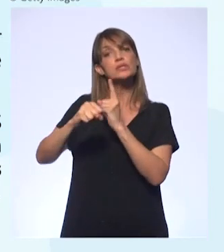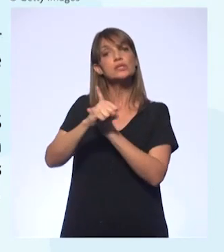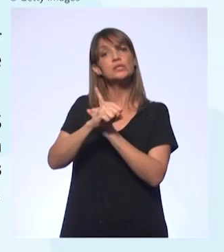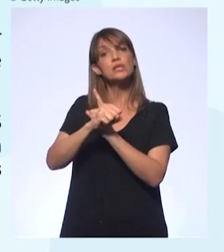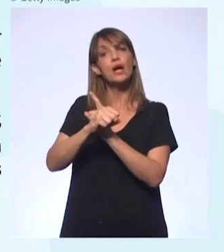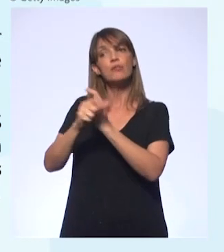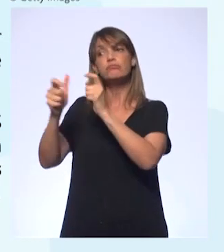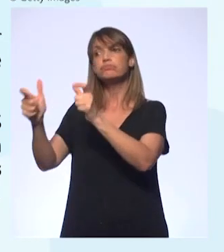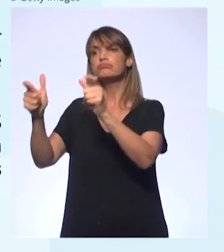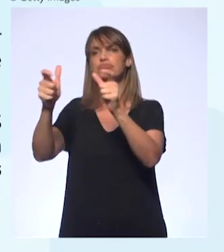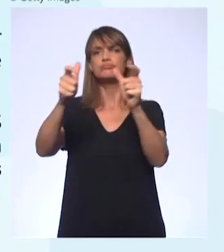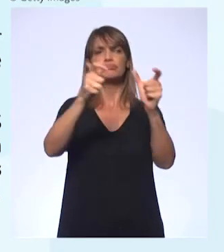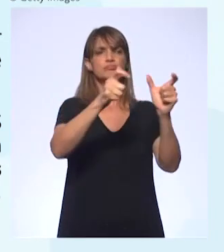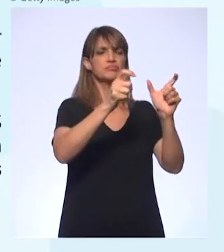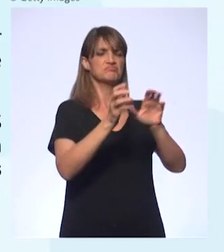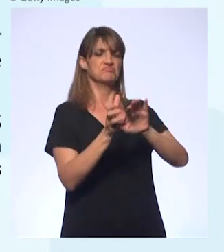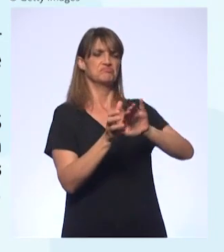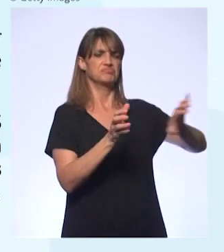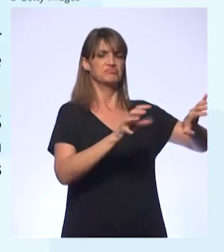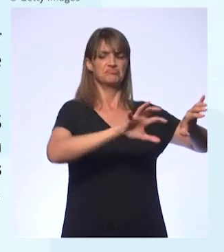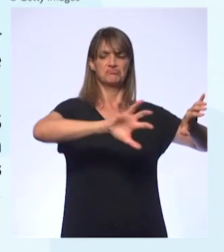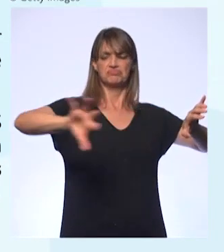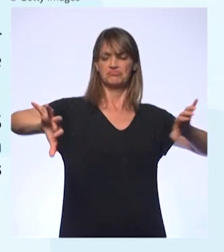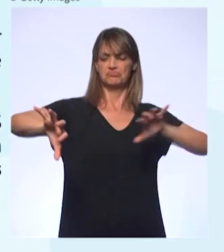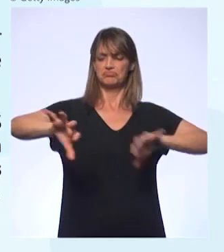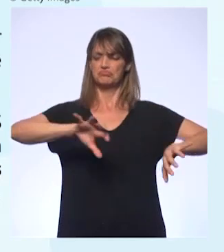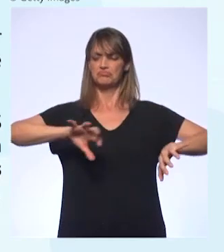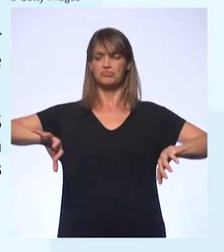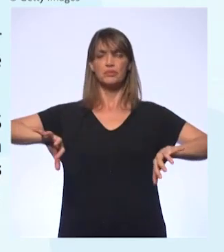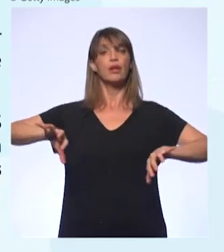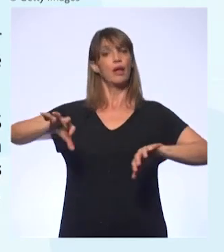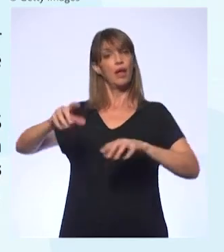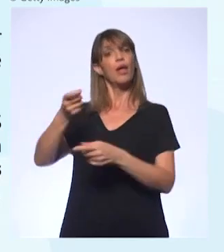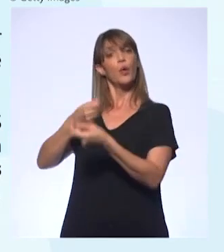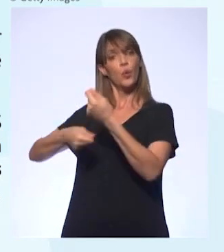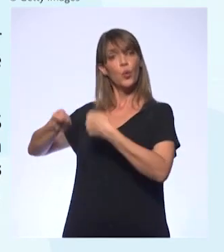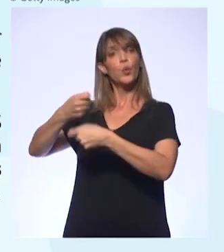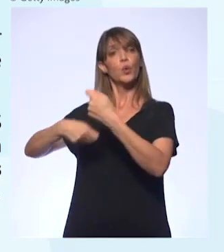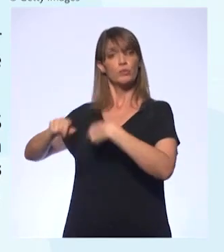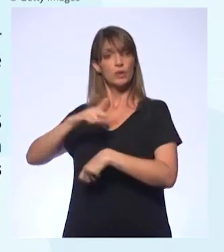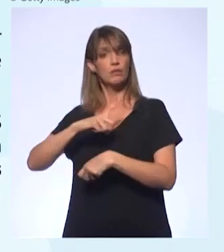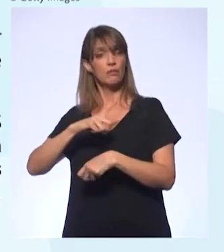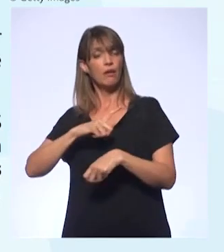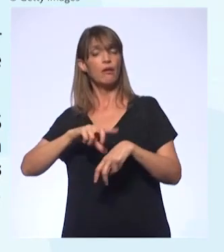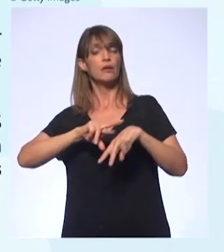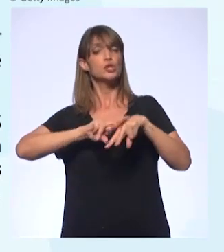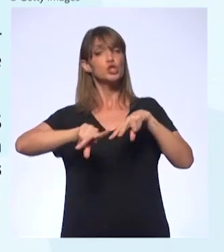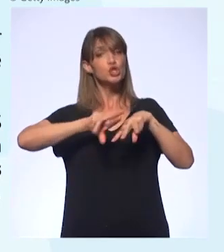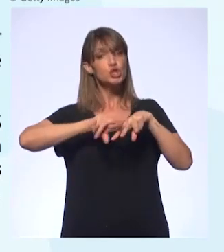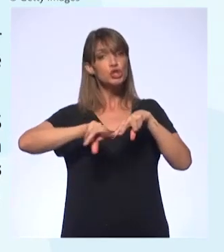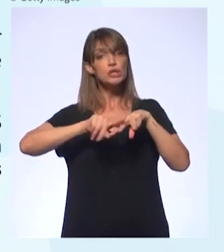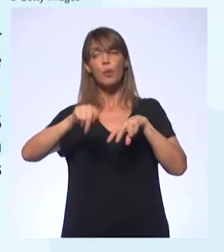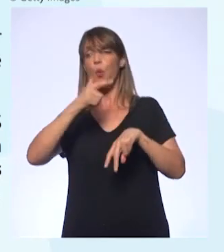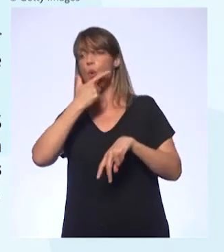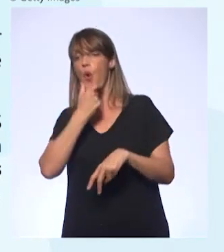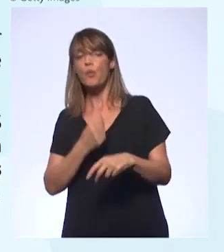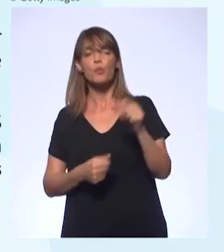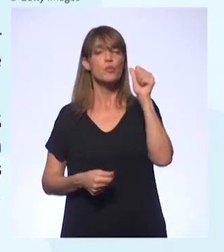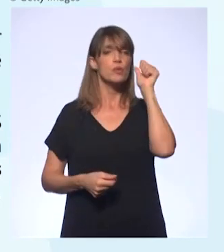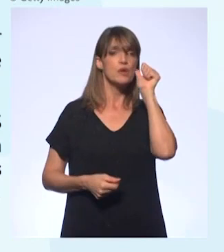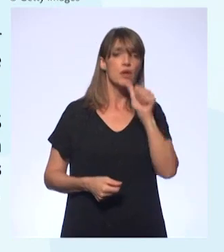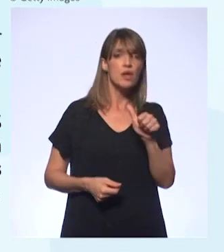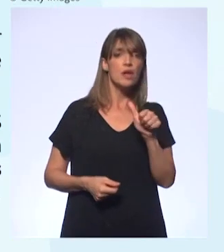aos desiguais, seja por questões econômicas, como nos referimos, como as questões de gênero, as relações entre homens e